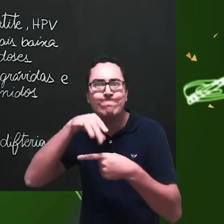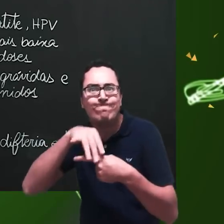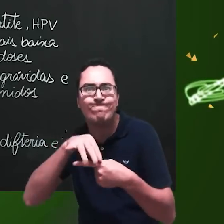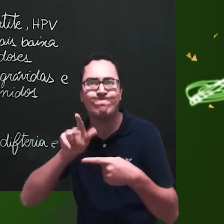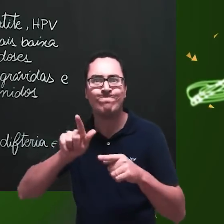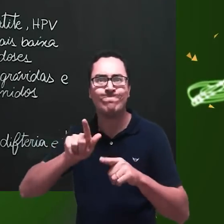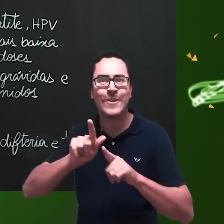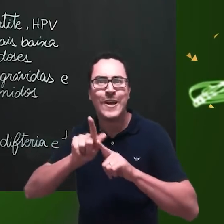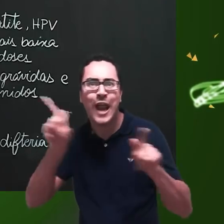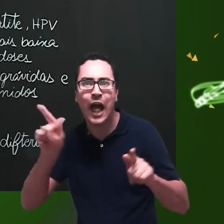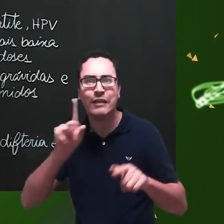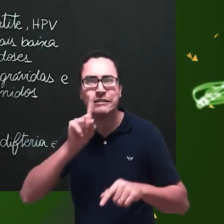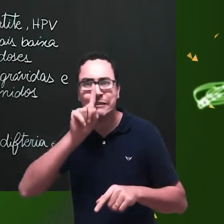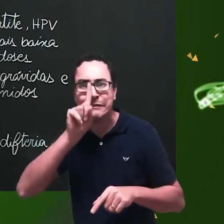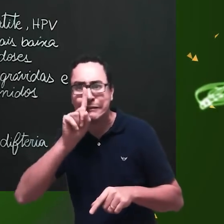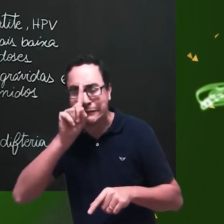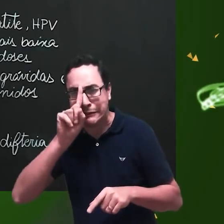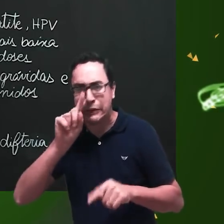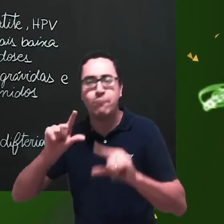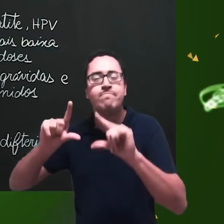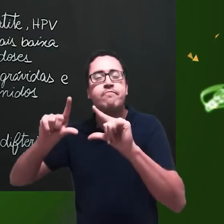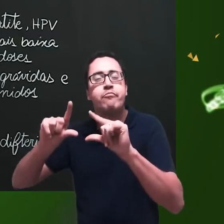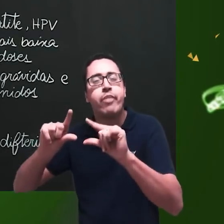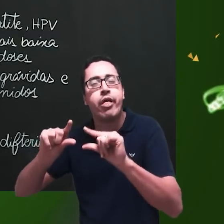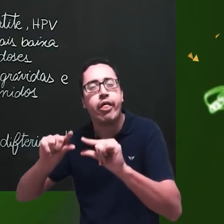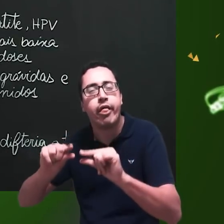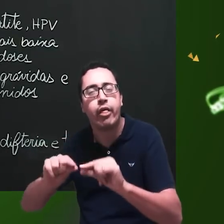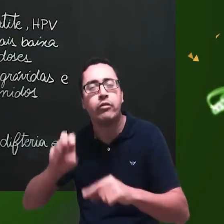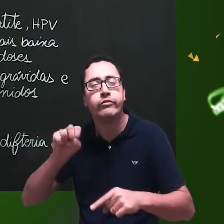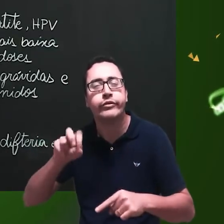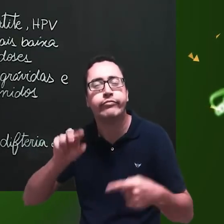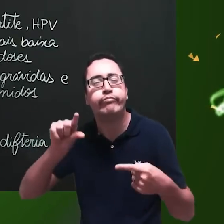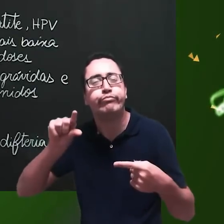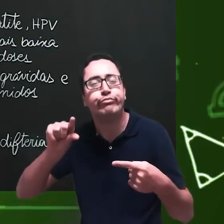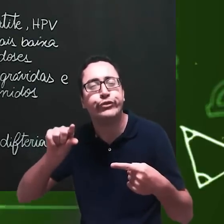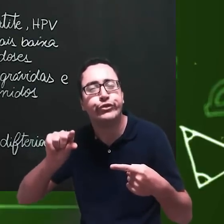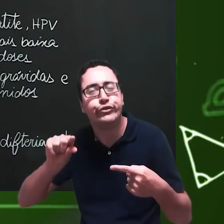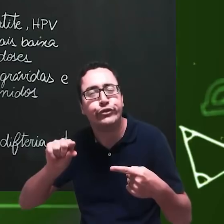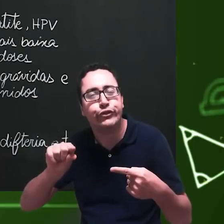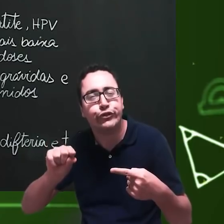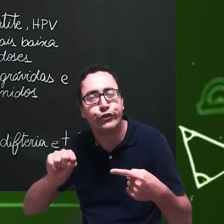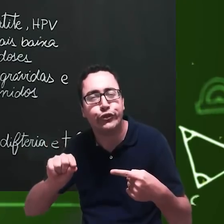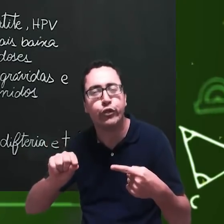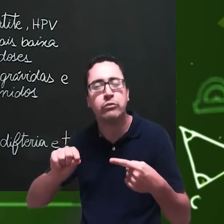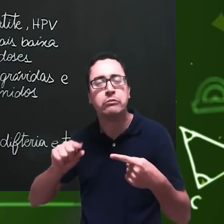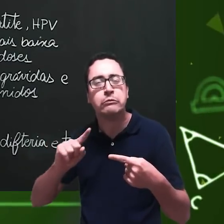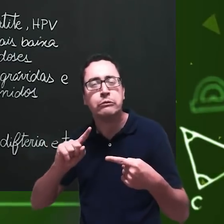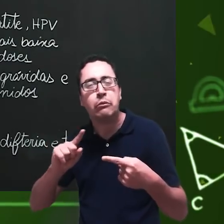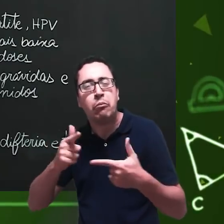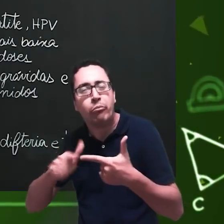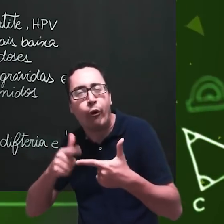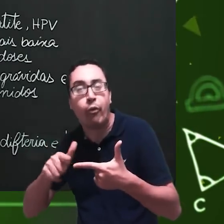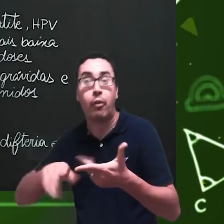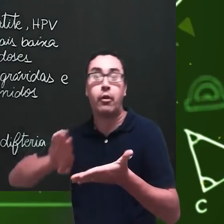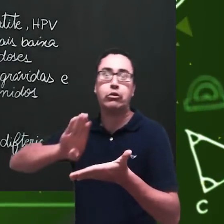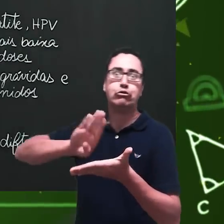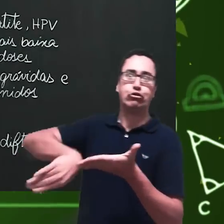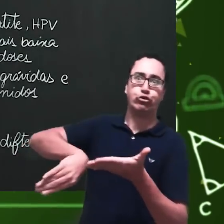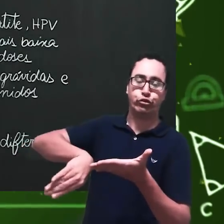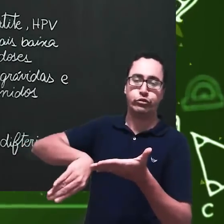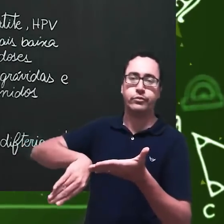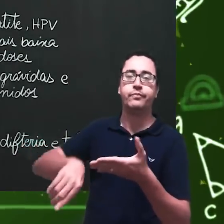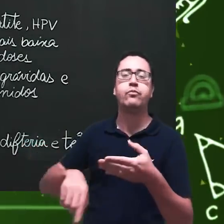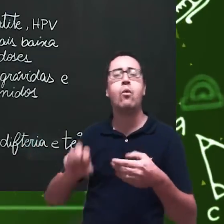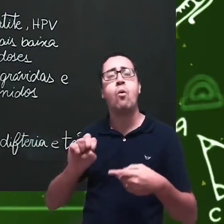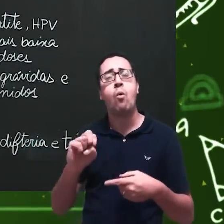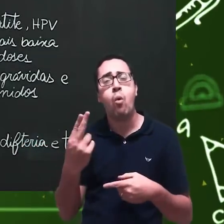parte tóxica, a parte que causaria de fato o problema de saúde, ele foi retirado. Ou eu tenho um vírus que a gente chama